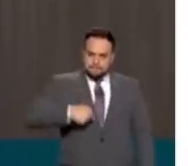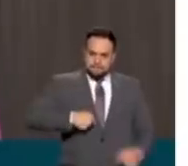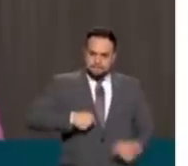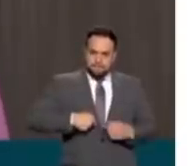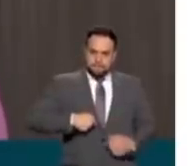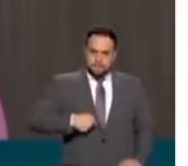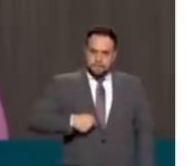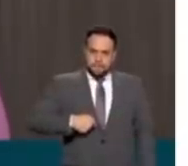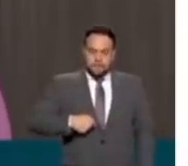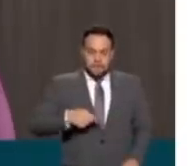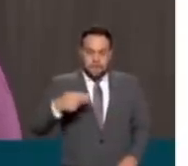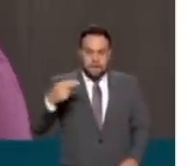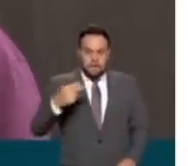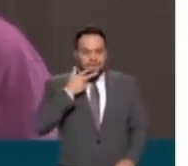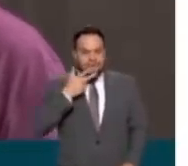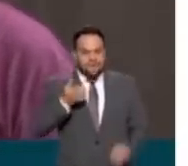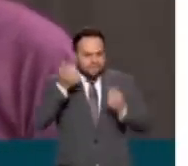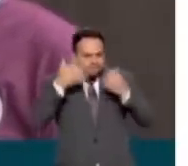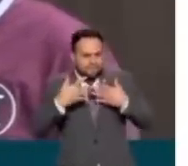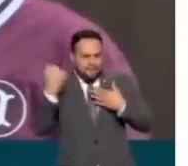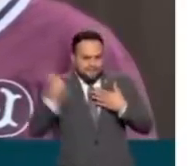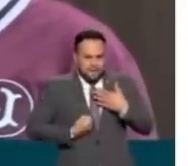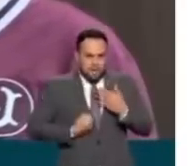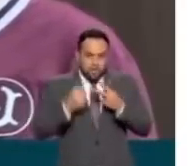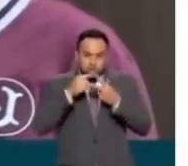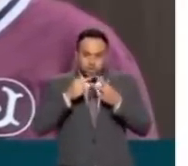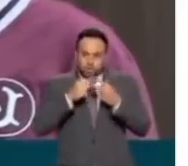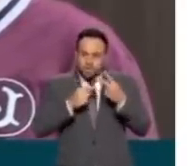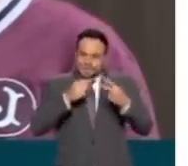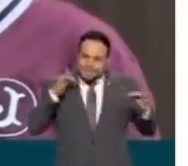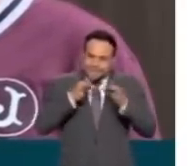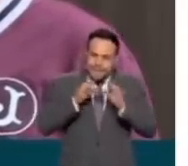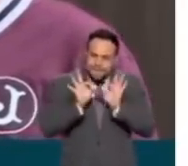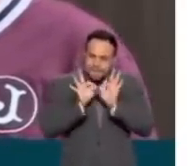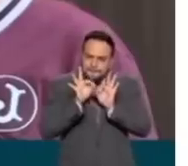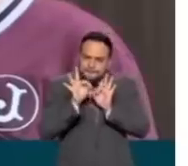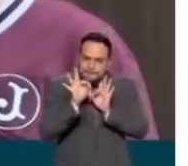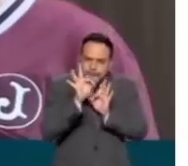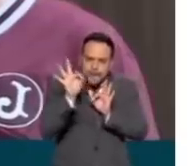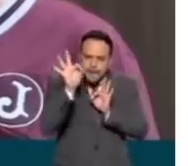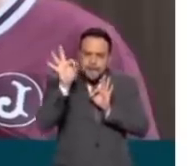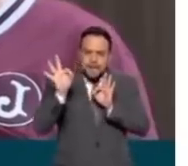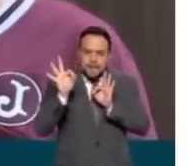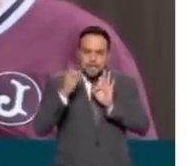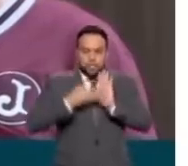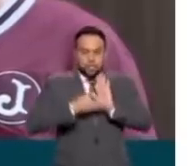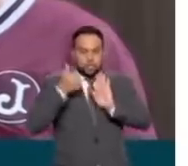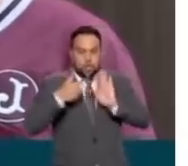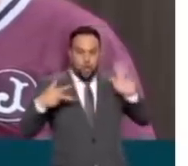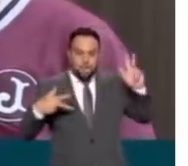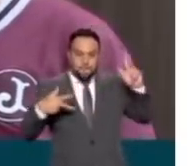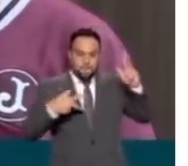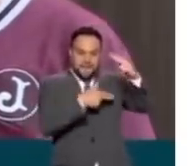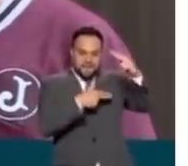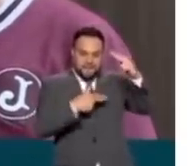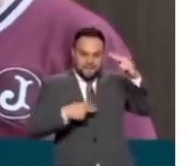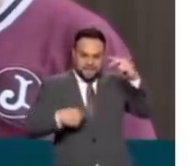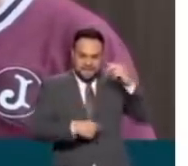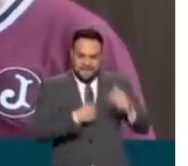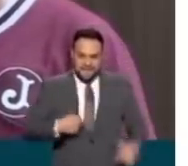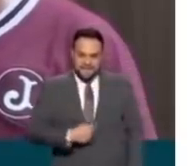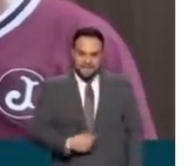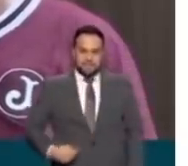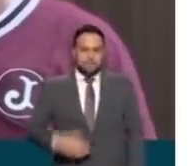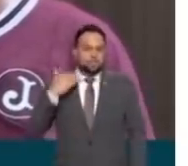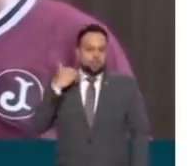horta, da mesentéria. A facada cortou 2 vasos do mesentério dele, que exigiram retirada de um pedaço do intestino, que foi muito bem feito pelo